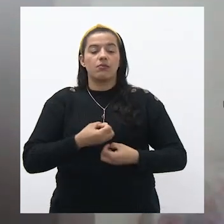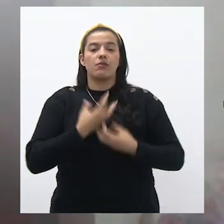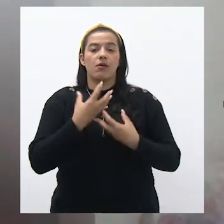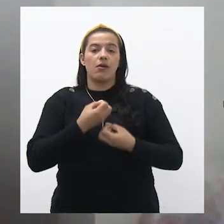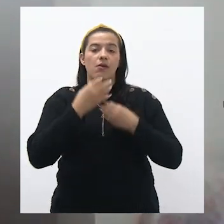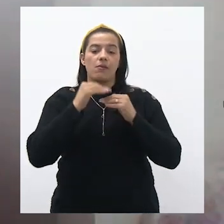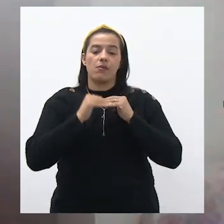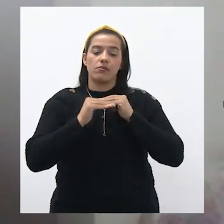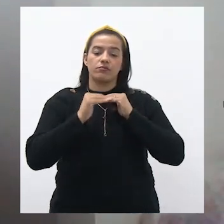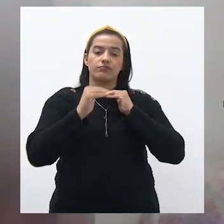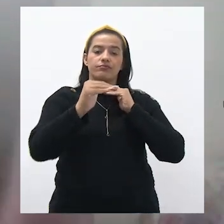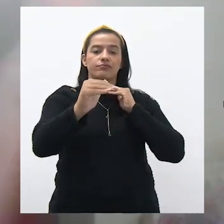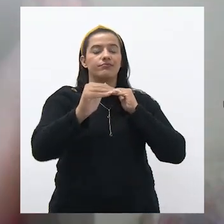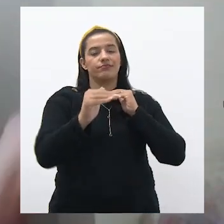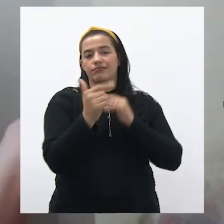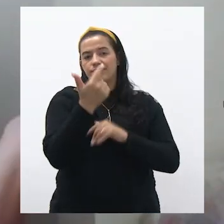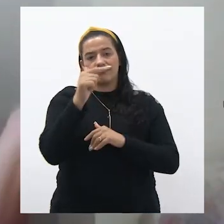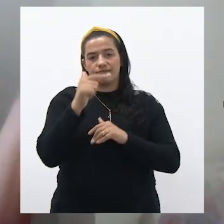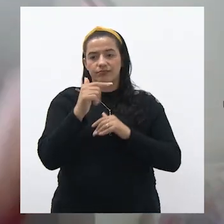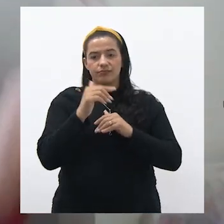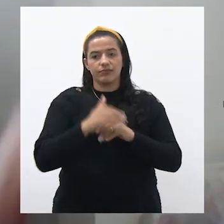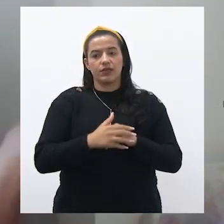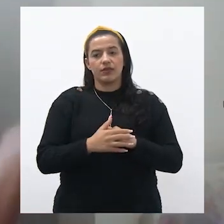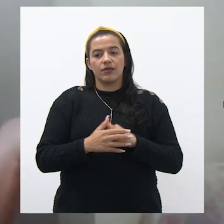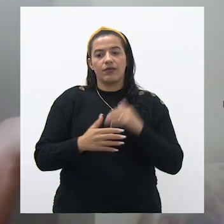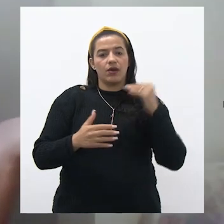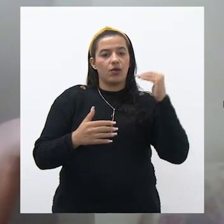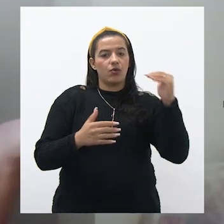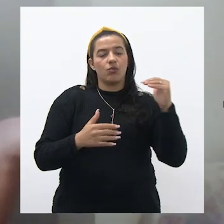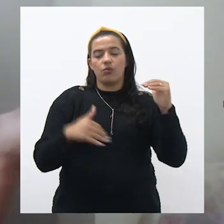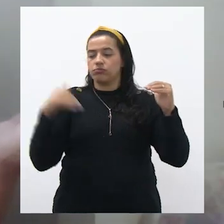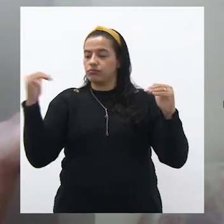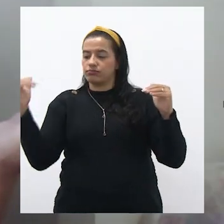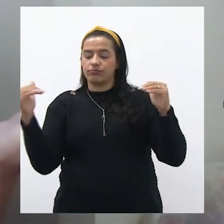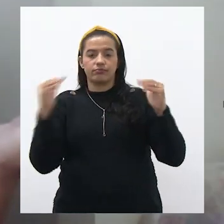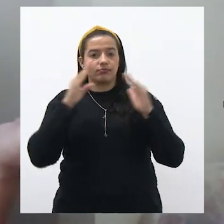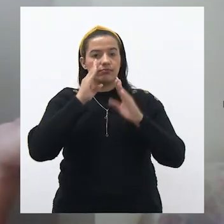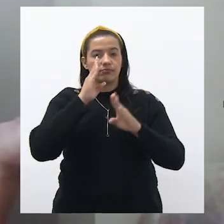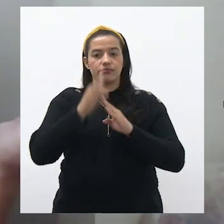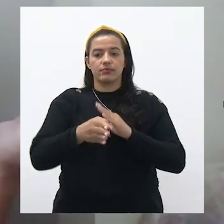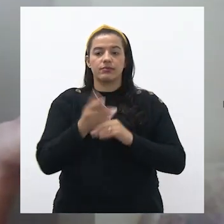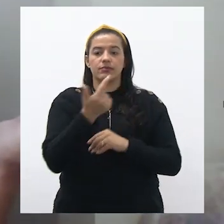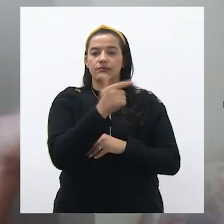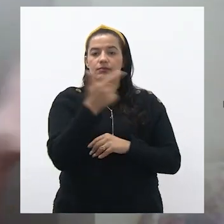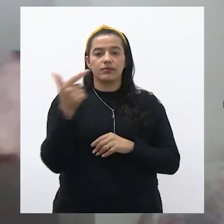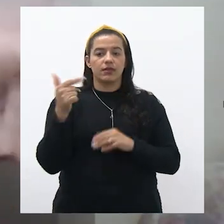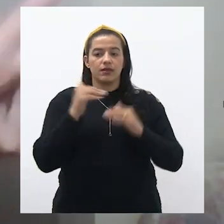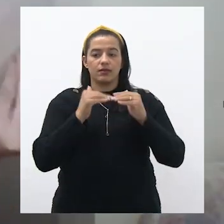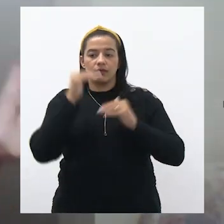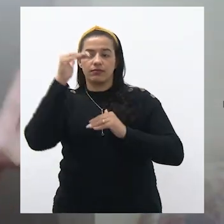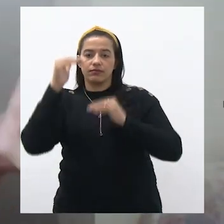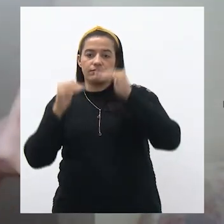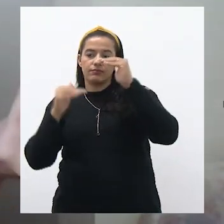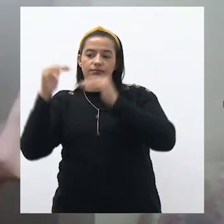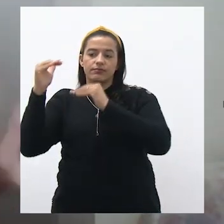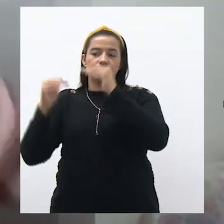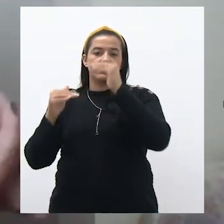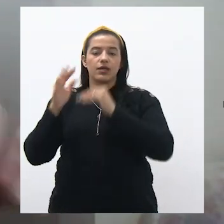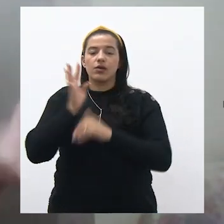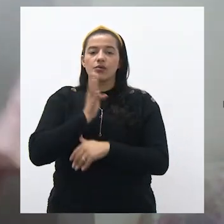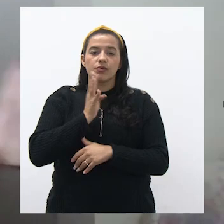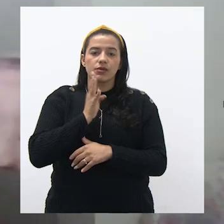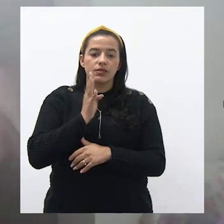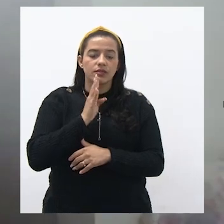não é linear. Eu não vou sair do degrau 1 e chegar no degrau 4, não é esse o objetivo. O objetivo é eu me